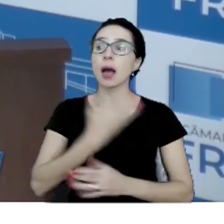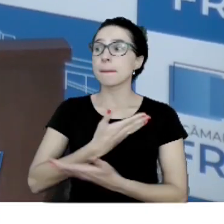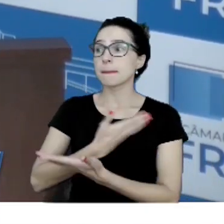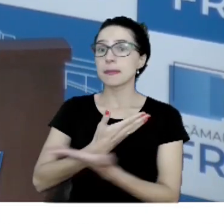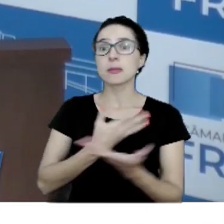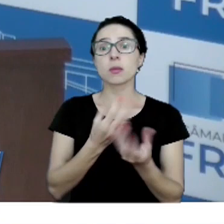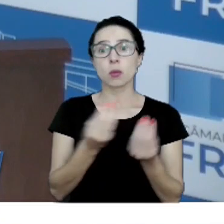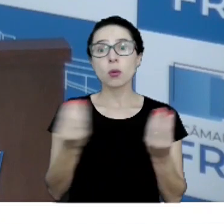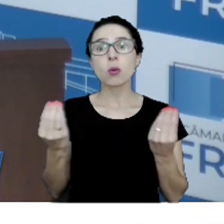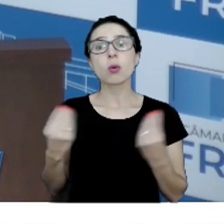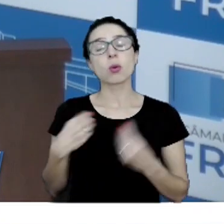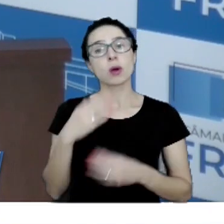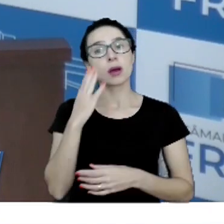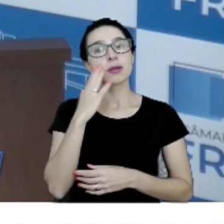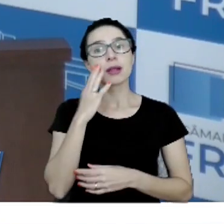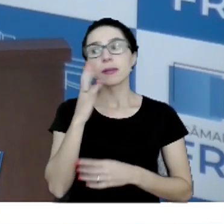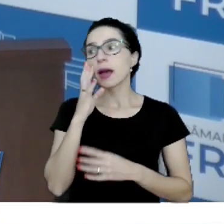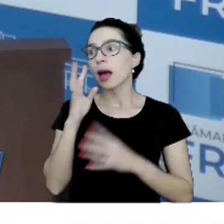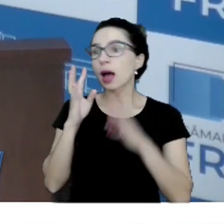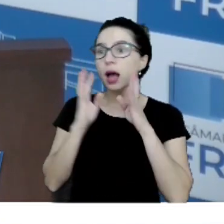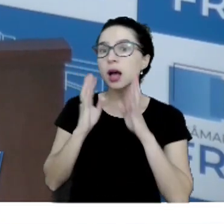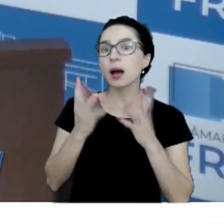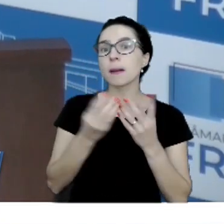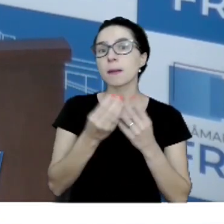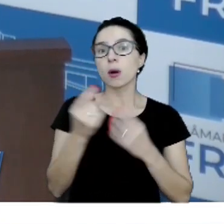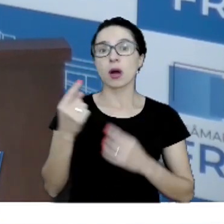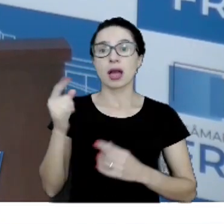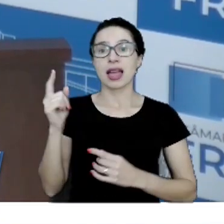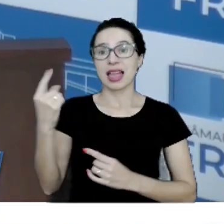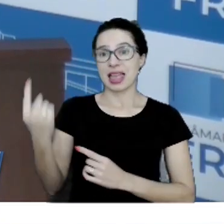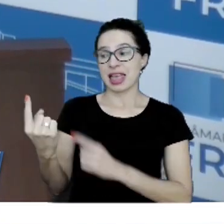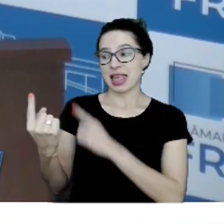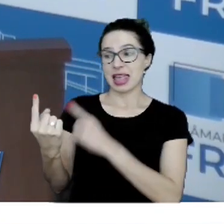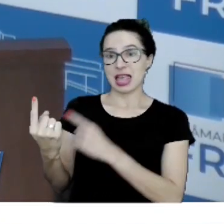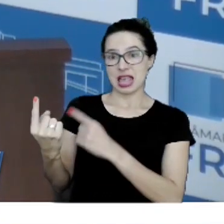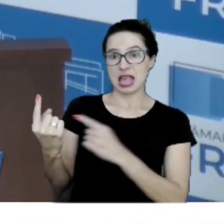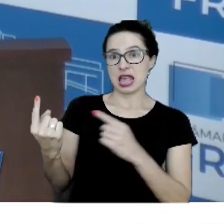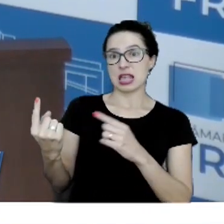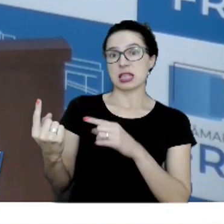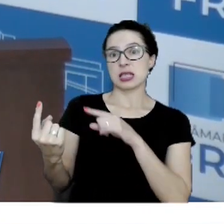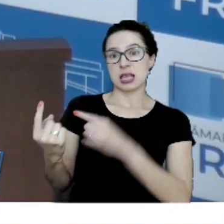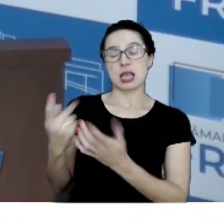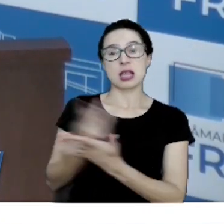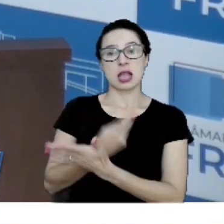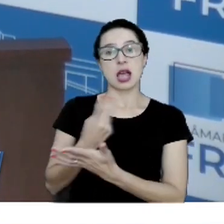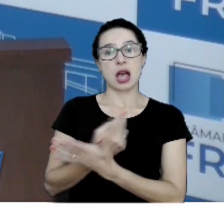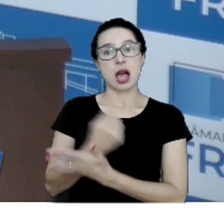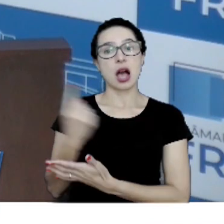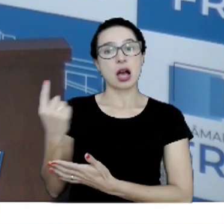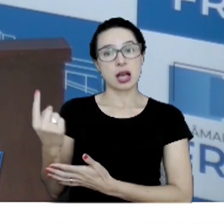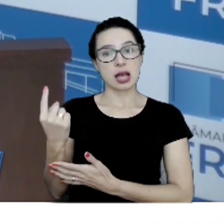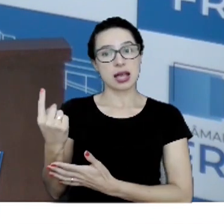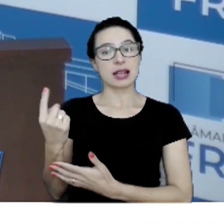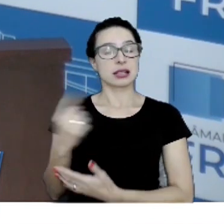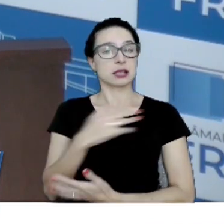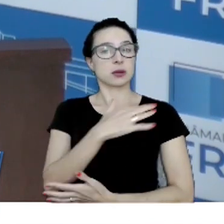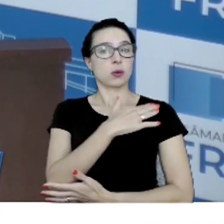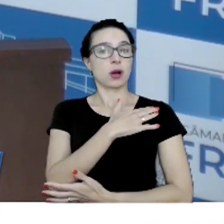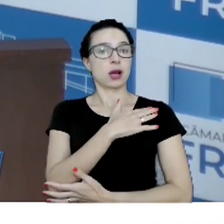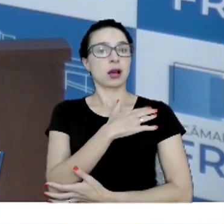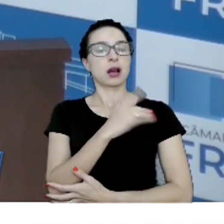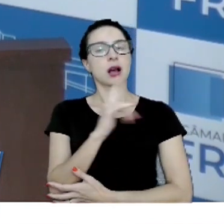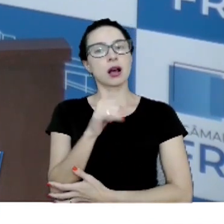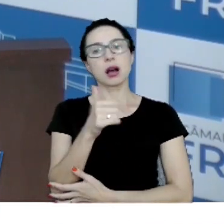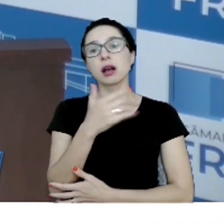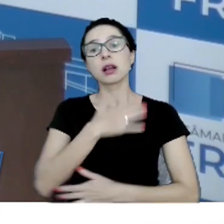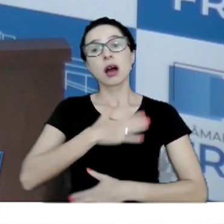Inclusive, o que eu ouço por aí, que esse guarda que cometeu esse fato lá, é uma pessoa